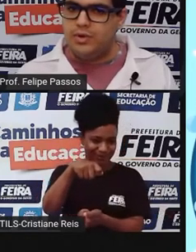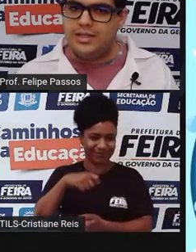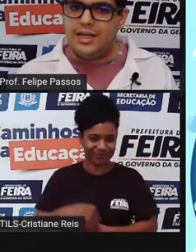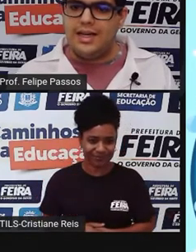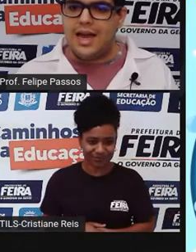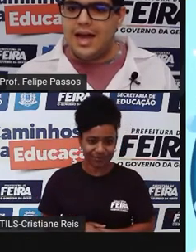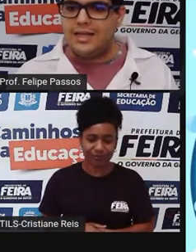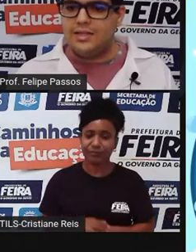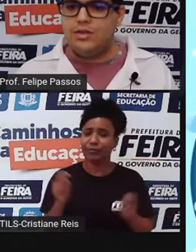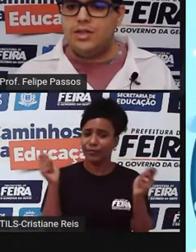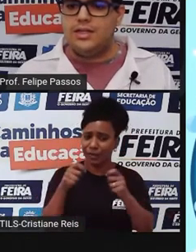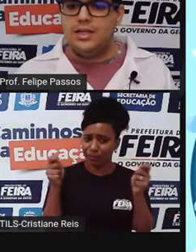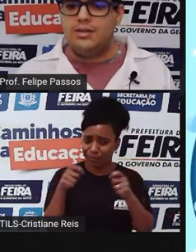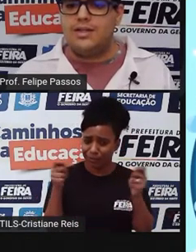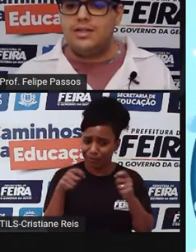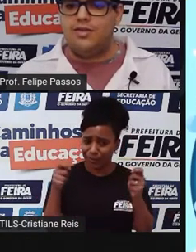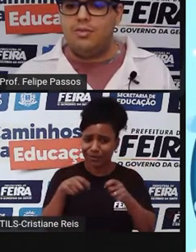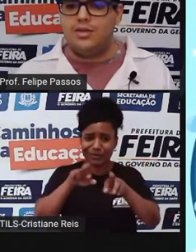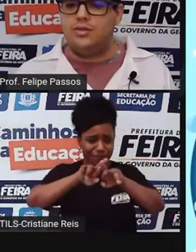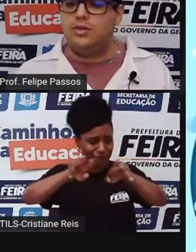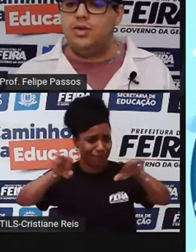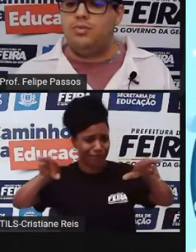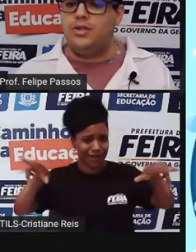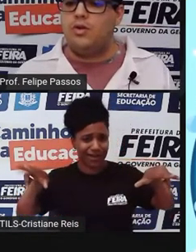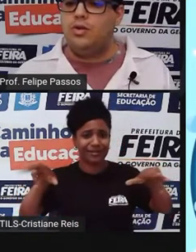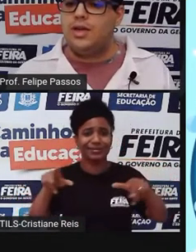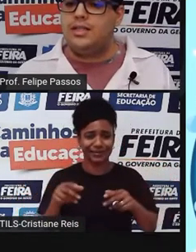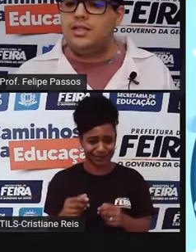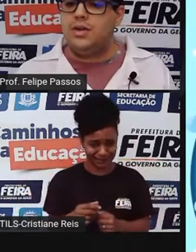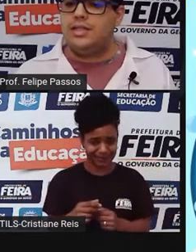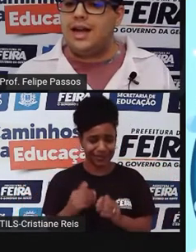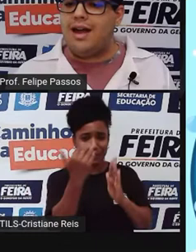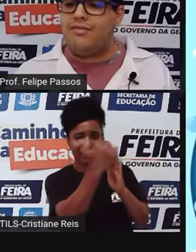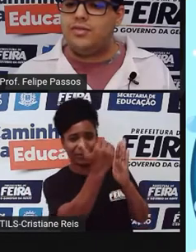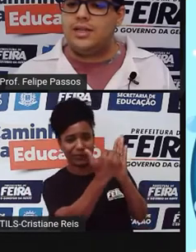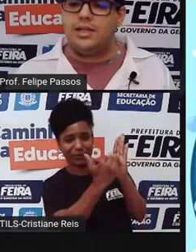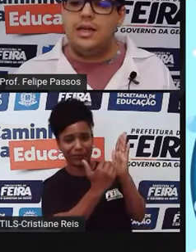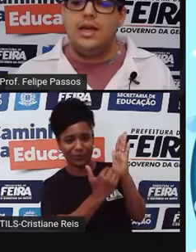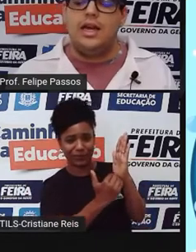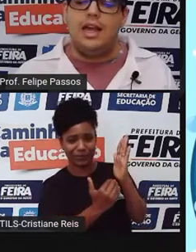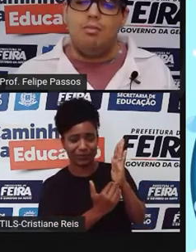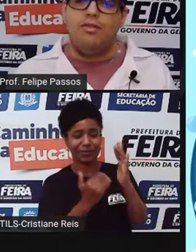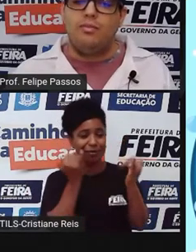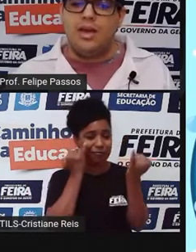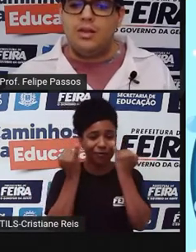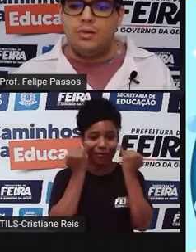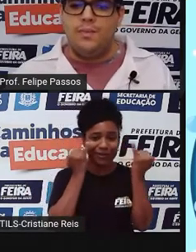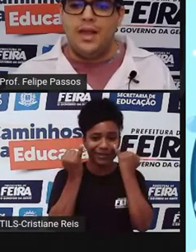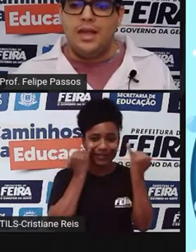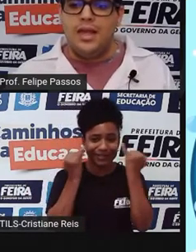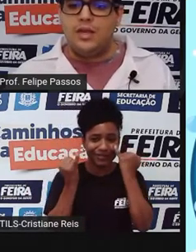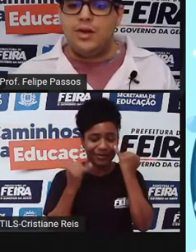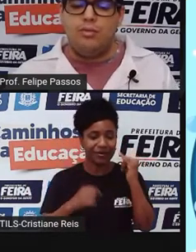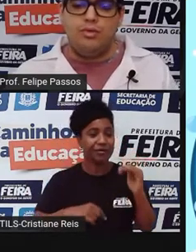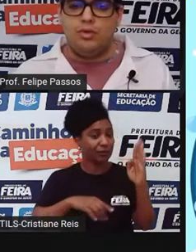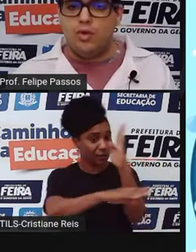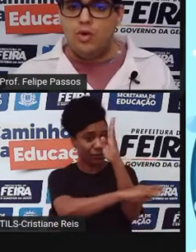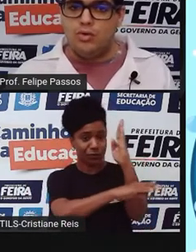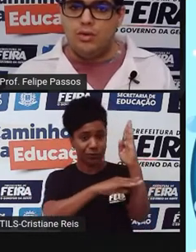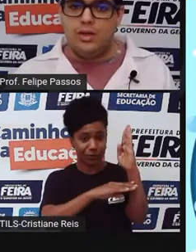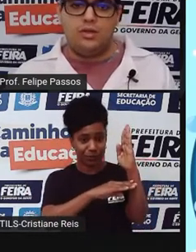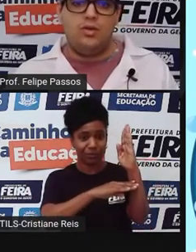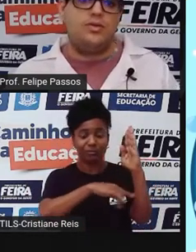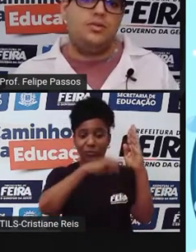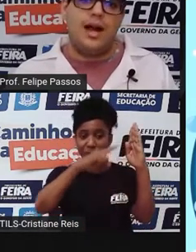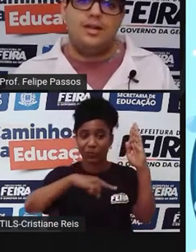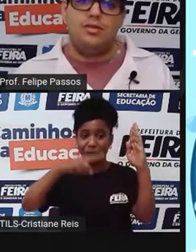Estatísticas podem ser criadas utilizando essas informações. Ó, por isso que eu coloquei esses dois gráficos aqui em movimento. E isso é no mundo